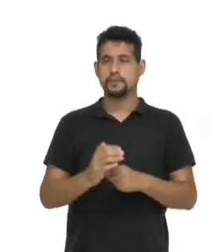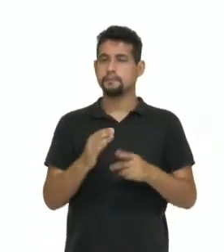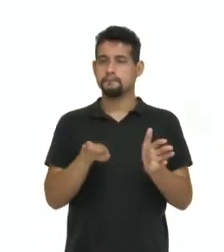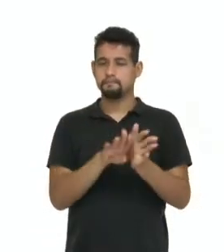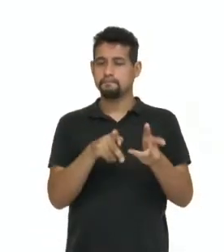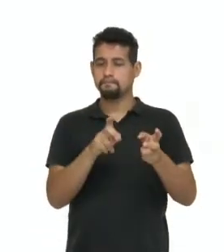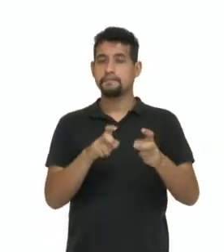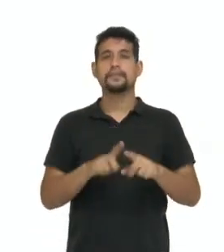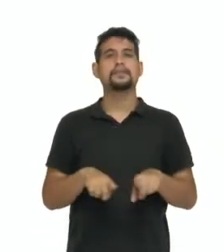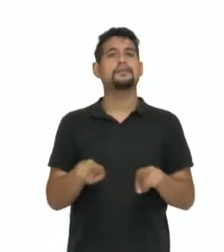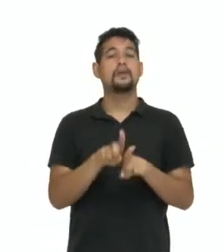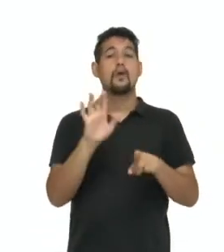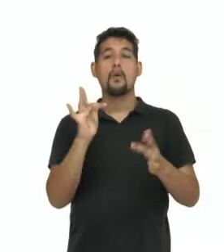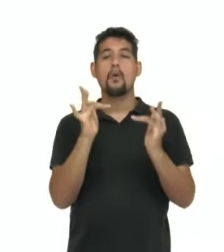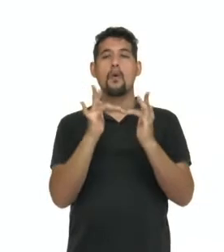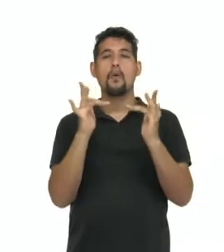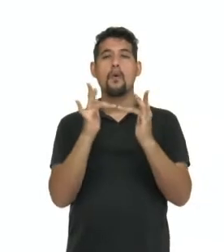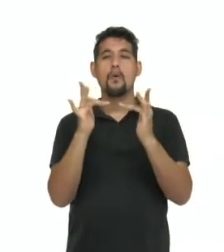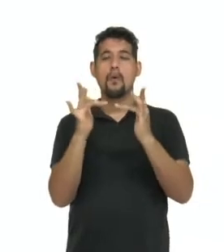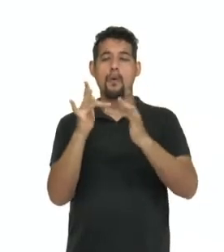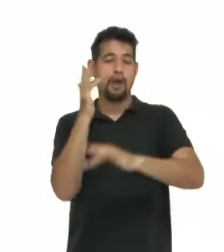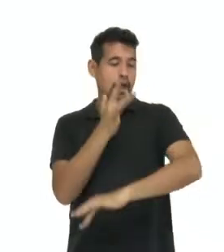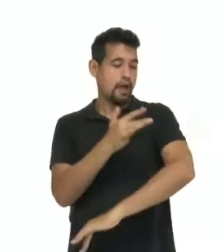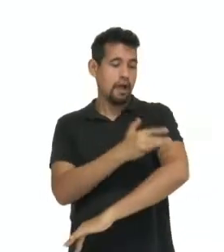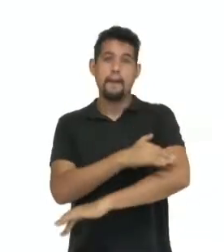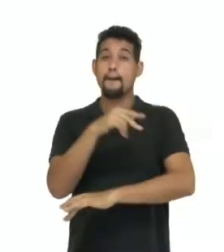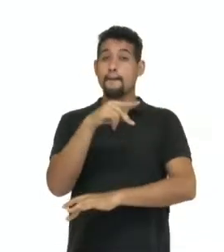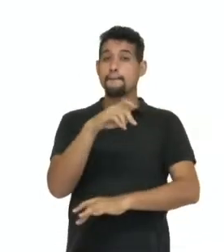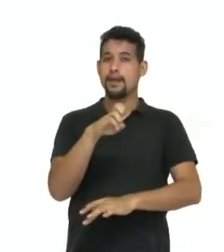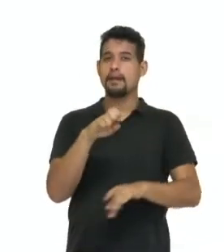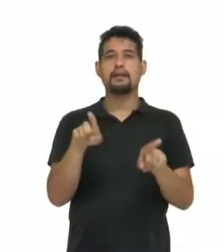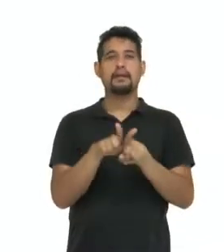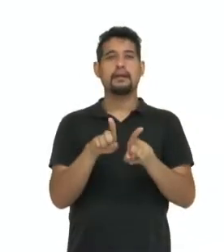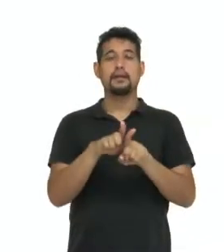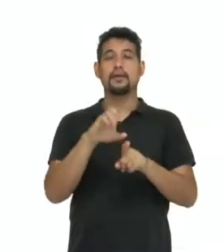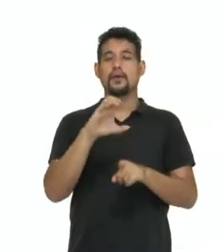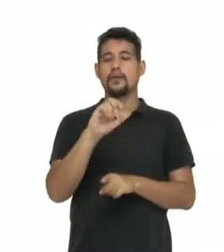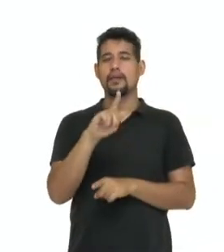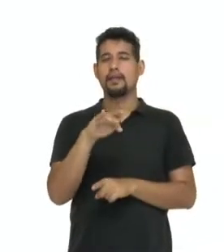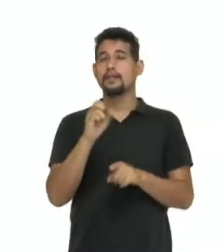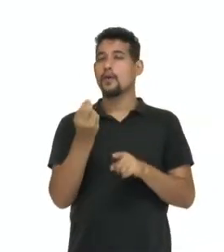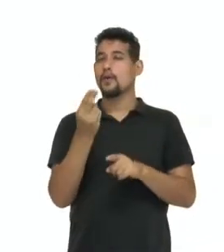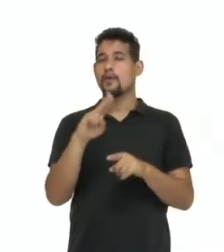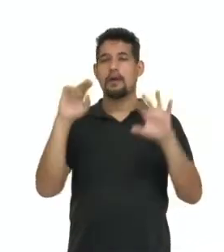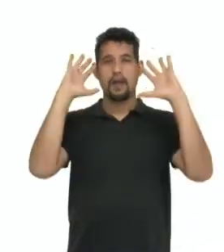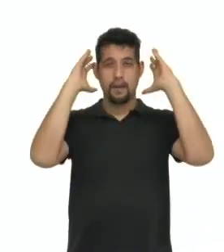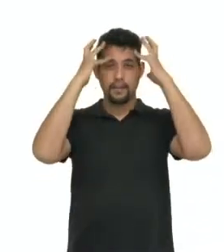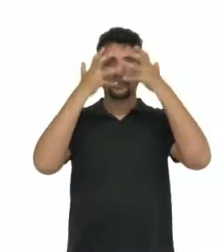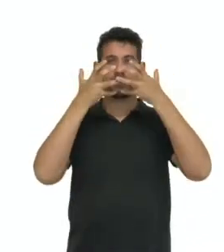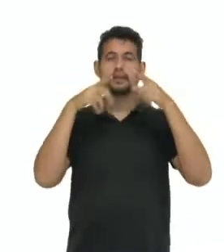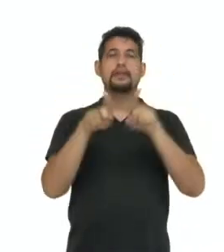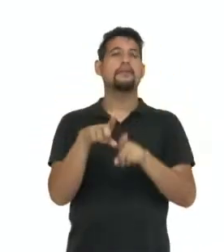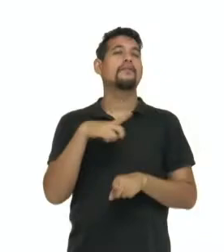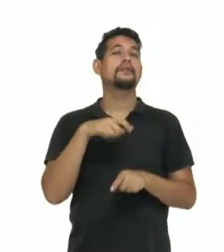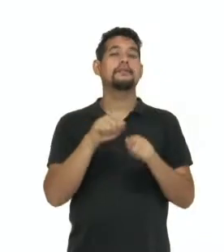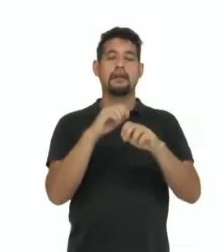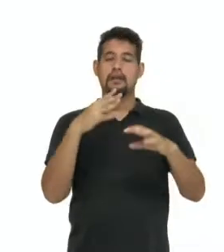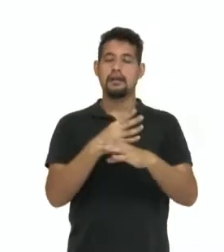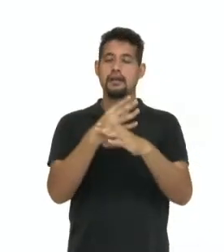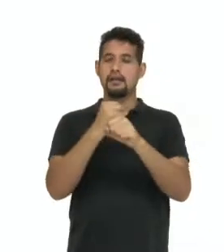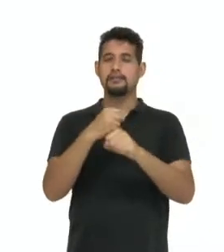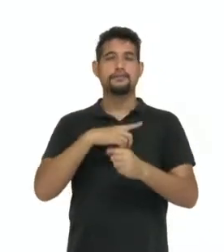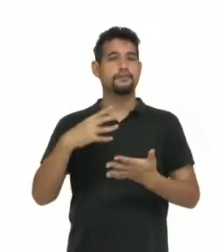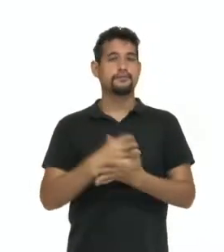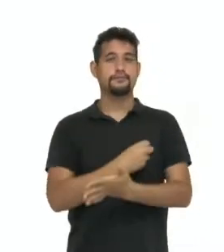atingido. O contato dos sensores do pé com o colete ou capacete emitem o ponto